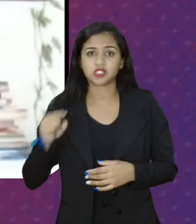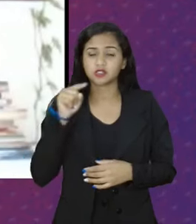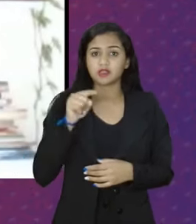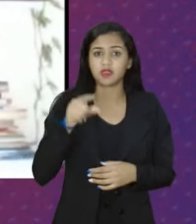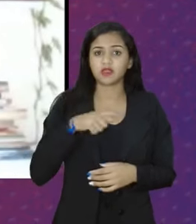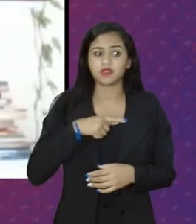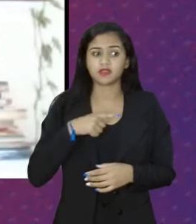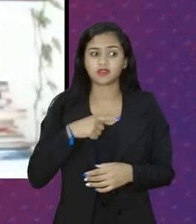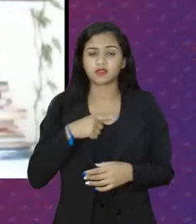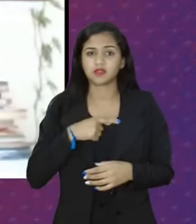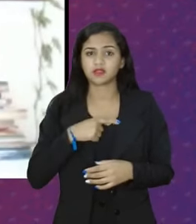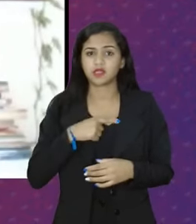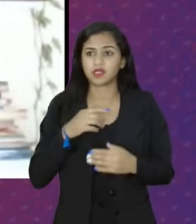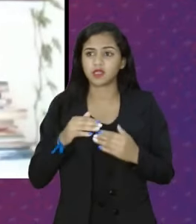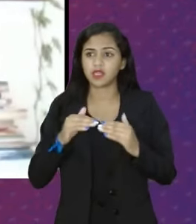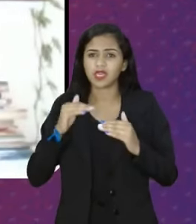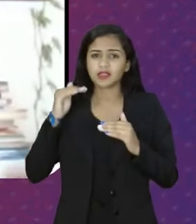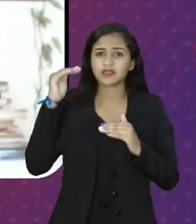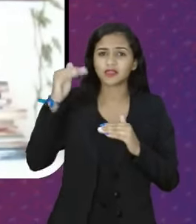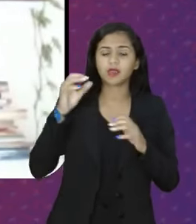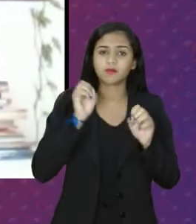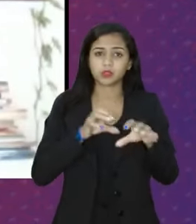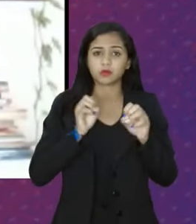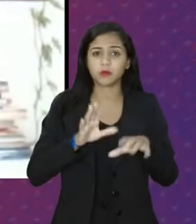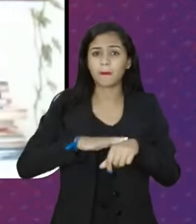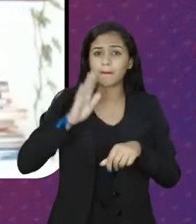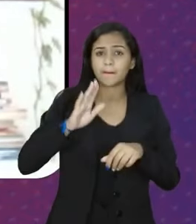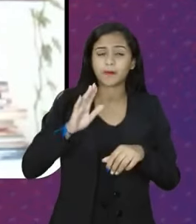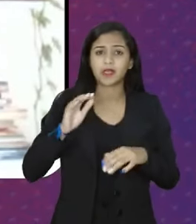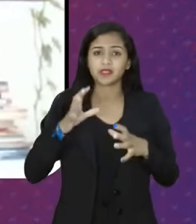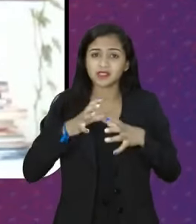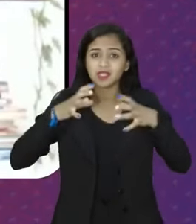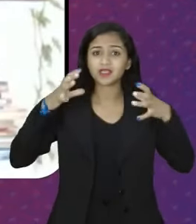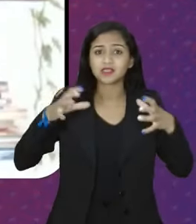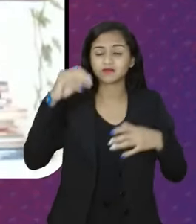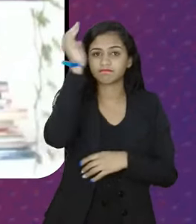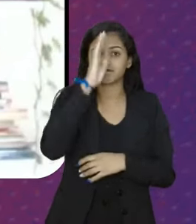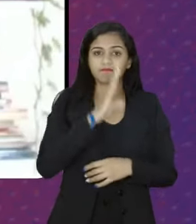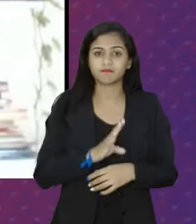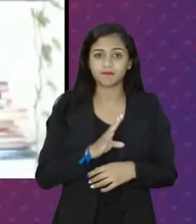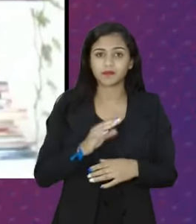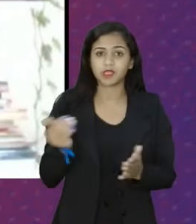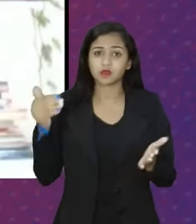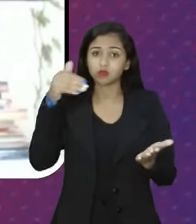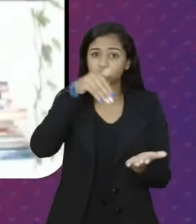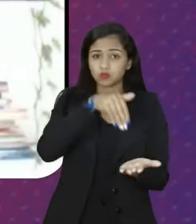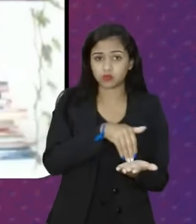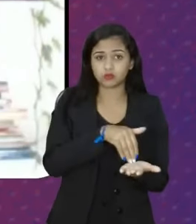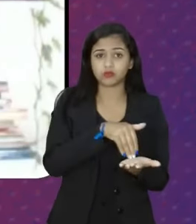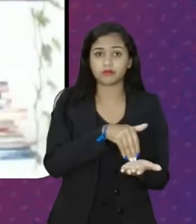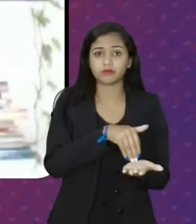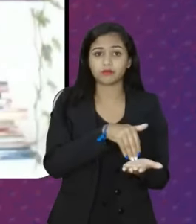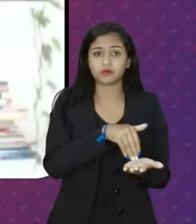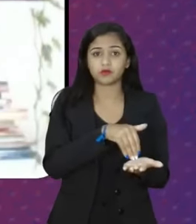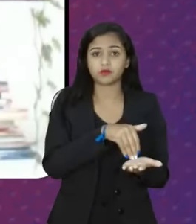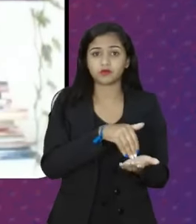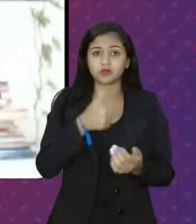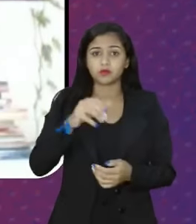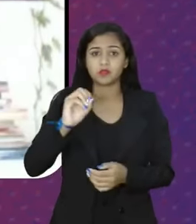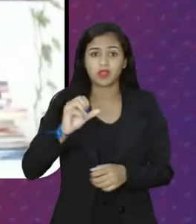é a subetapa da educação que mais cresceu no Brasil nos últimos